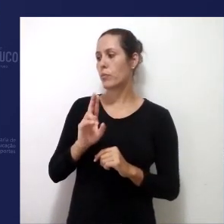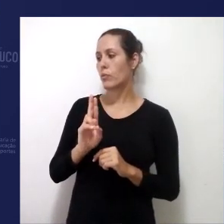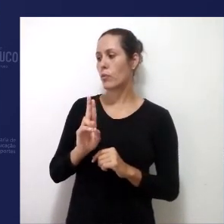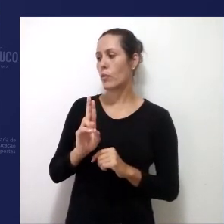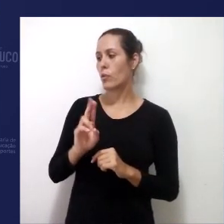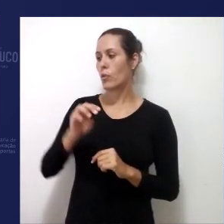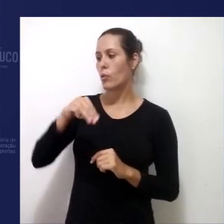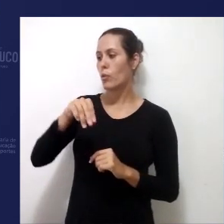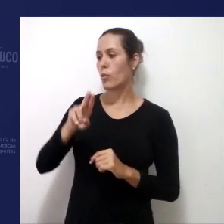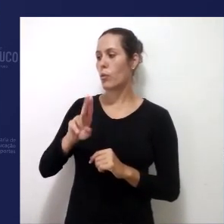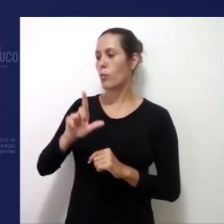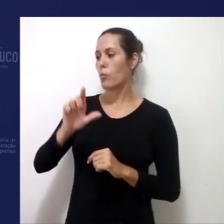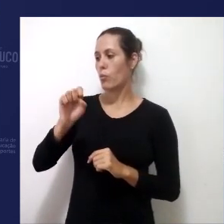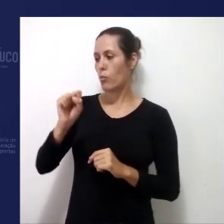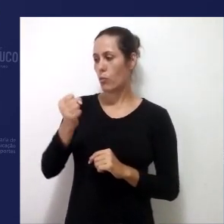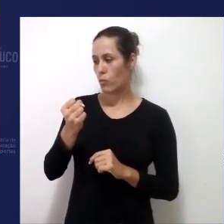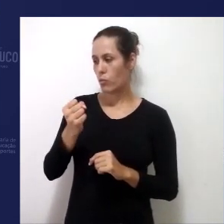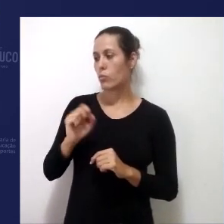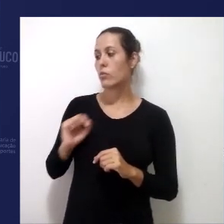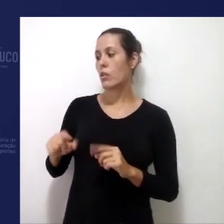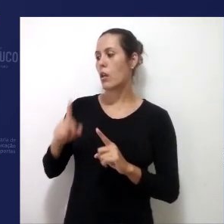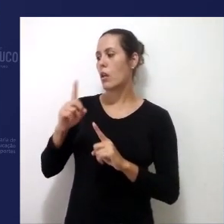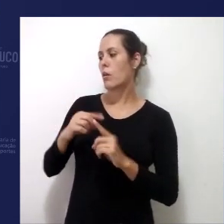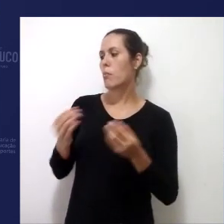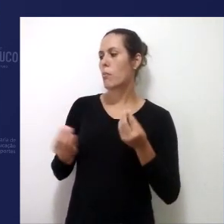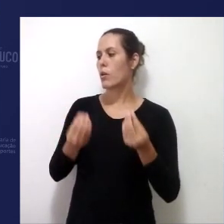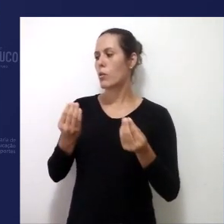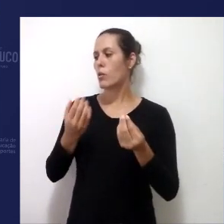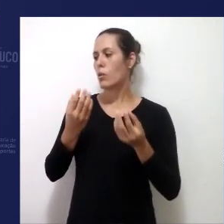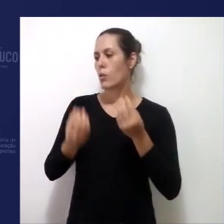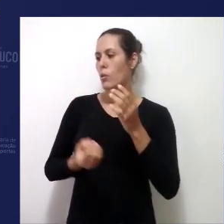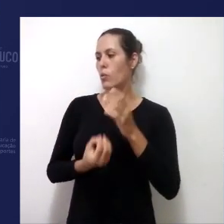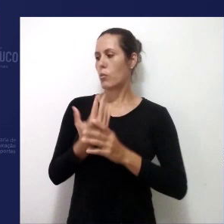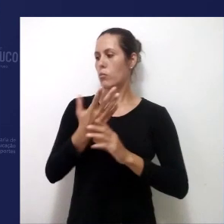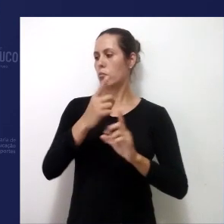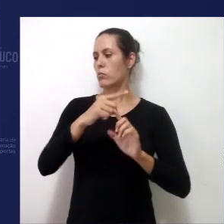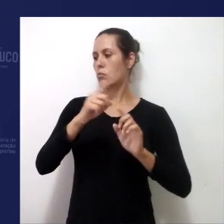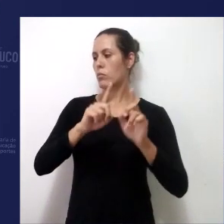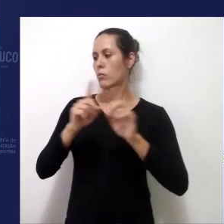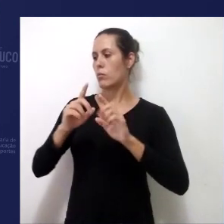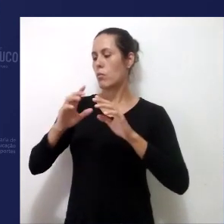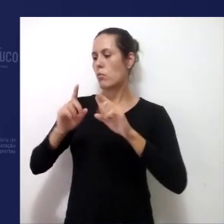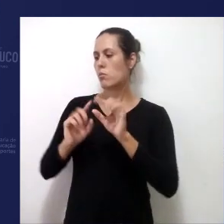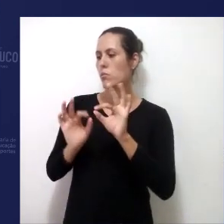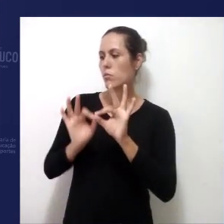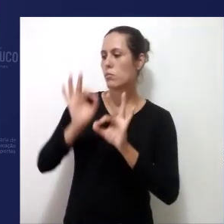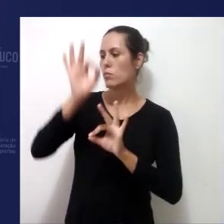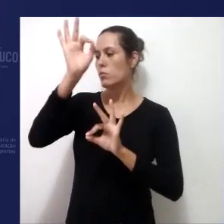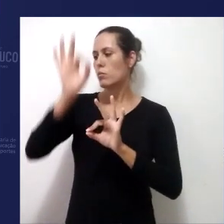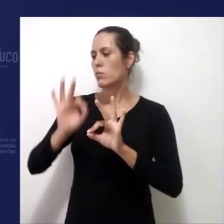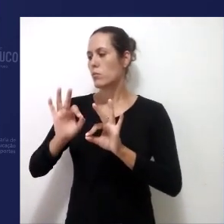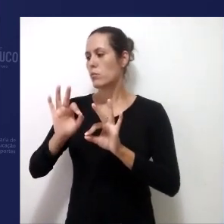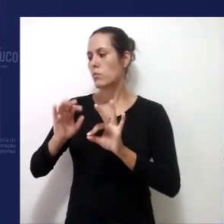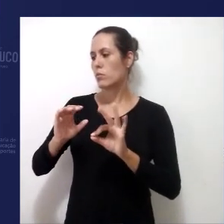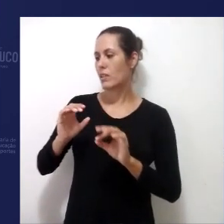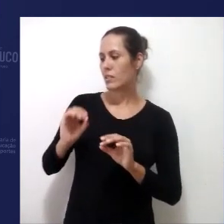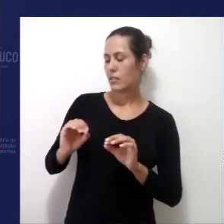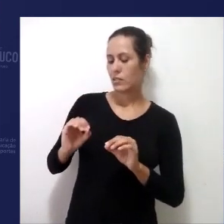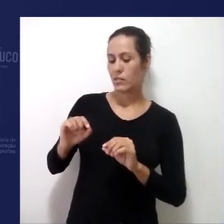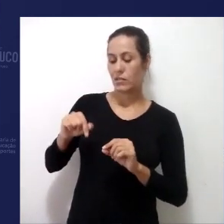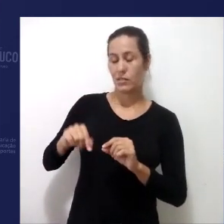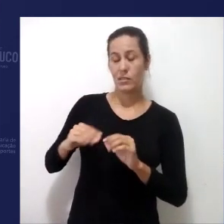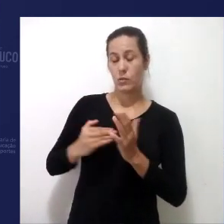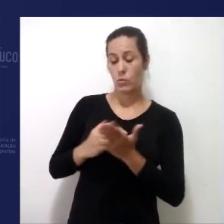nuvens do tipo cumulus, elas vão apresentar um desenvolvimento vertical, com uma altura de suas bases oscilando entre